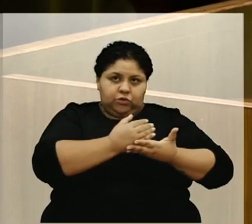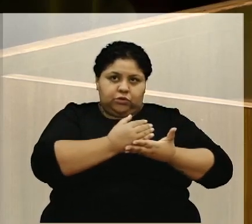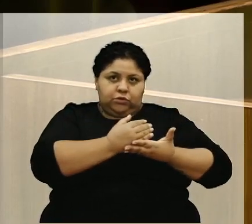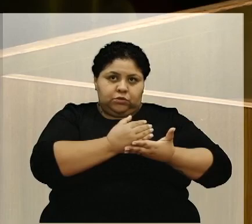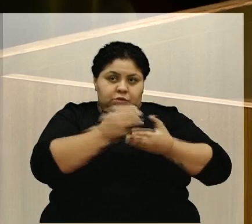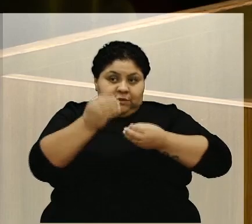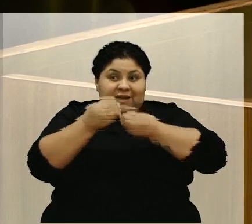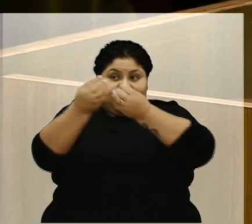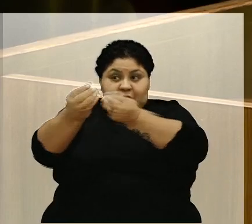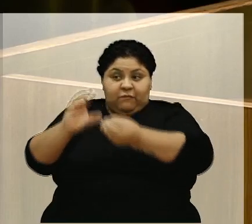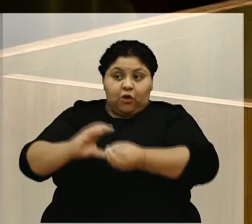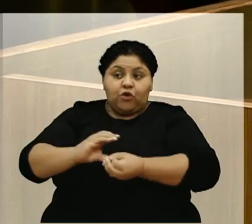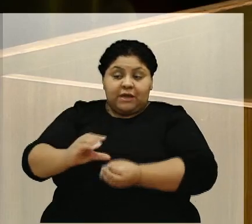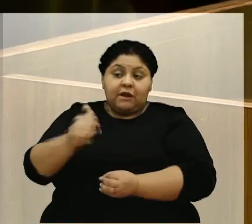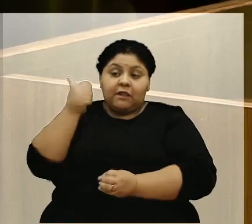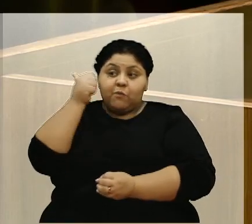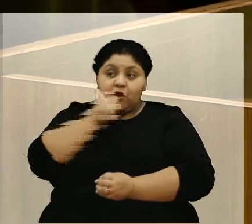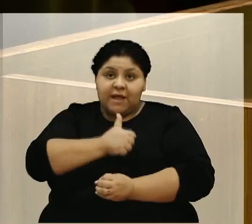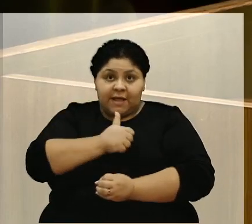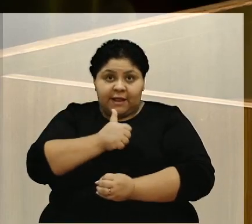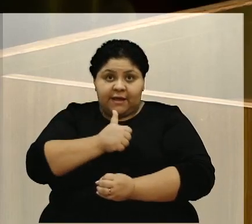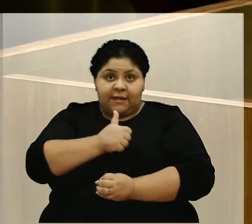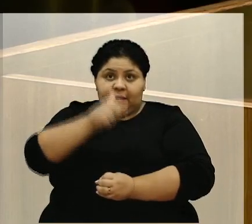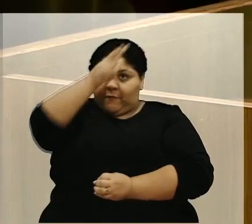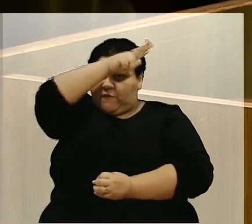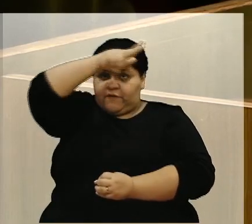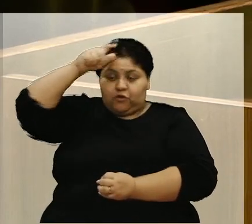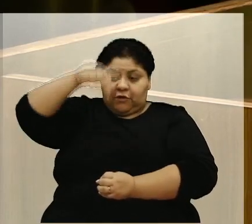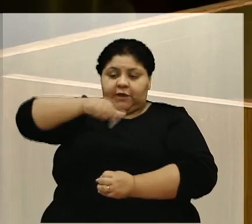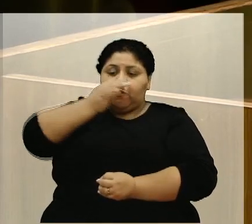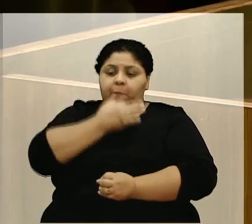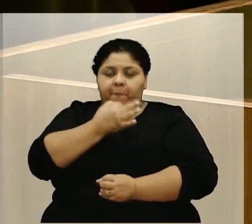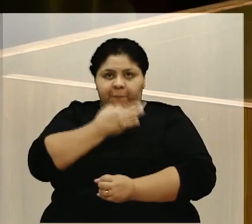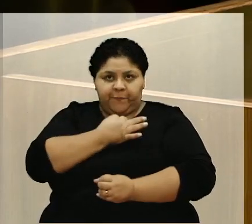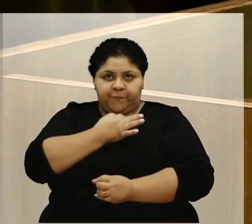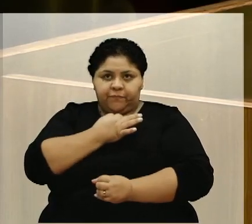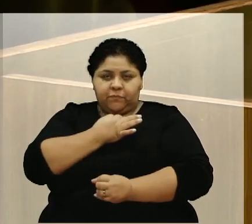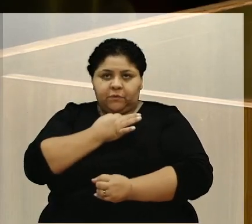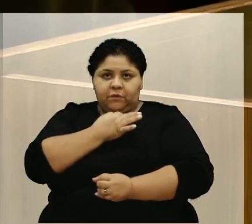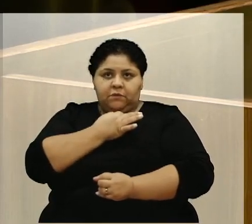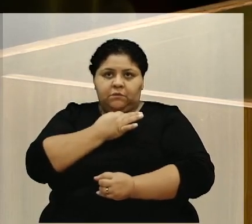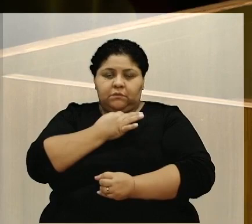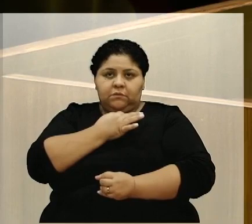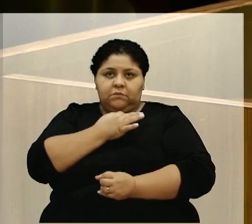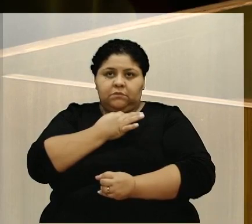Mulher, na Prefeitura de Caxias, para que isso seja